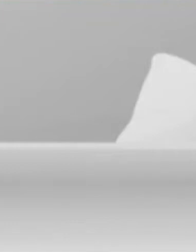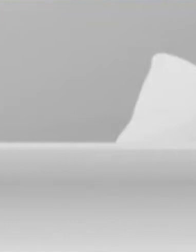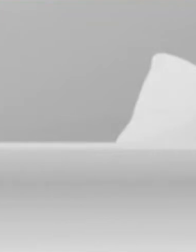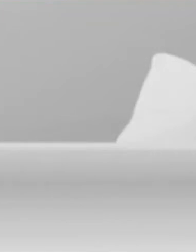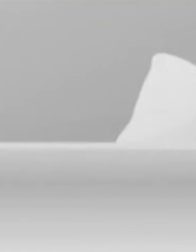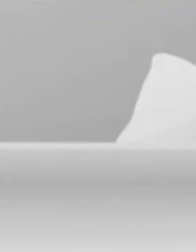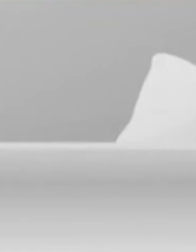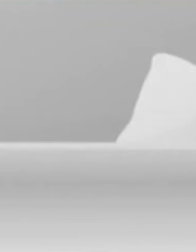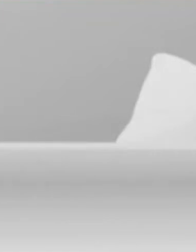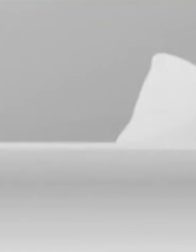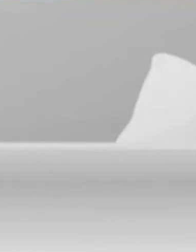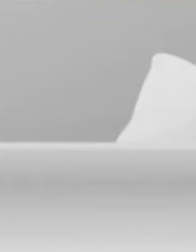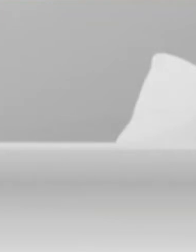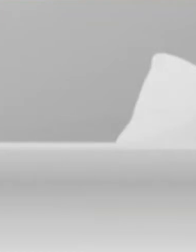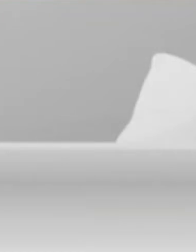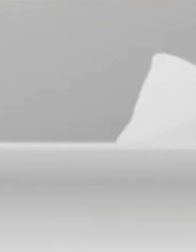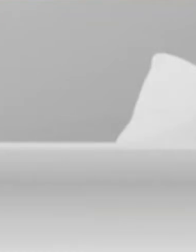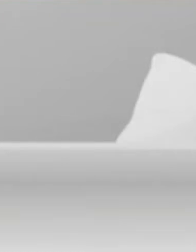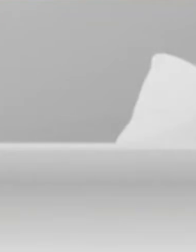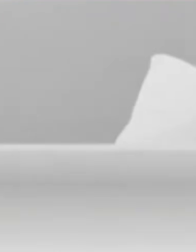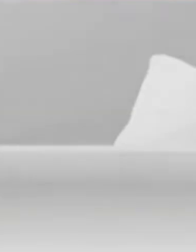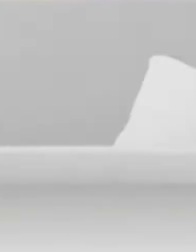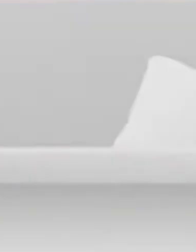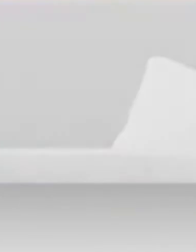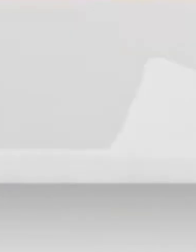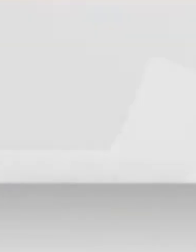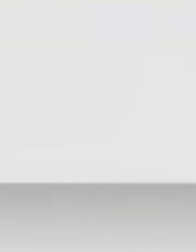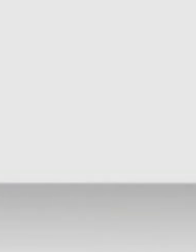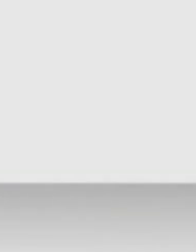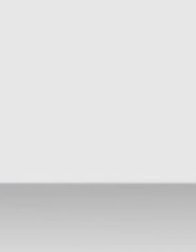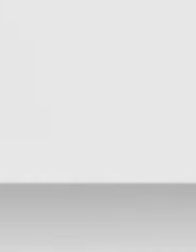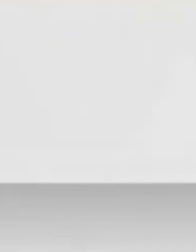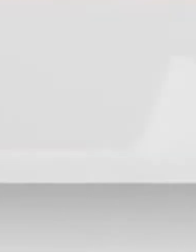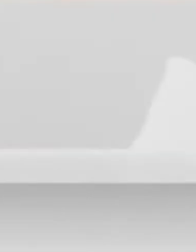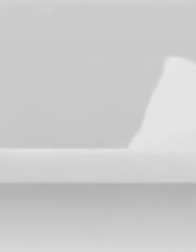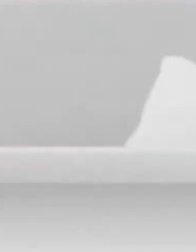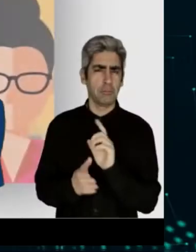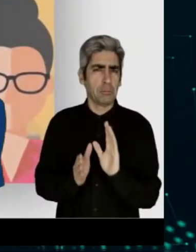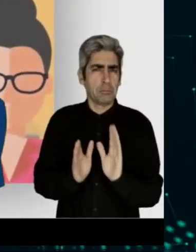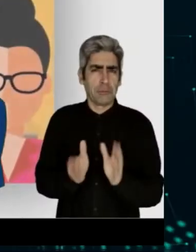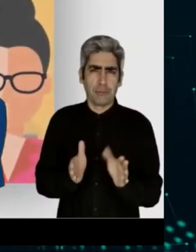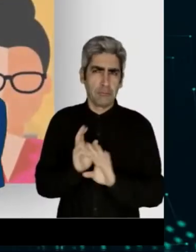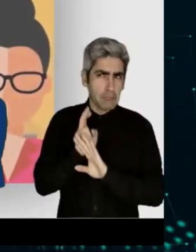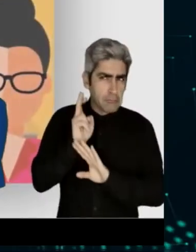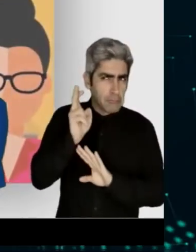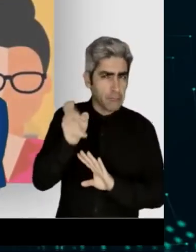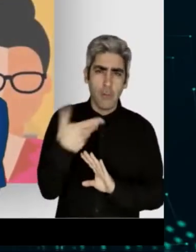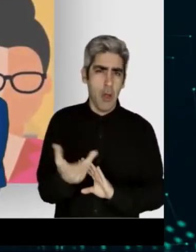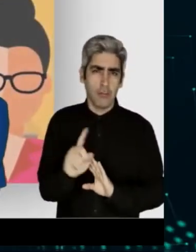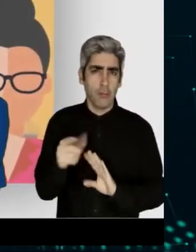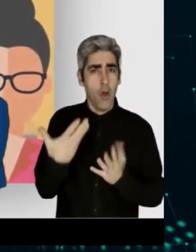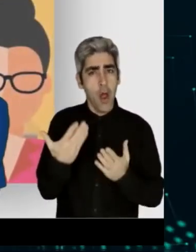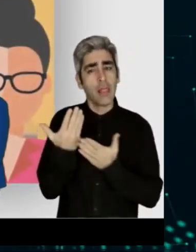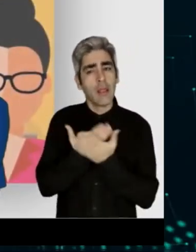Instituto. Temos como visão ser reconhecidos por transformar de forma inovadora e sustentável a relação do cidadão com a